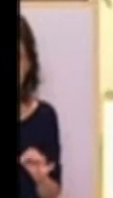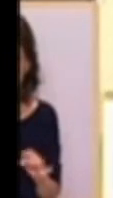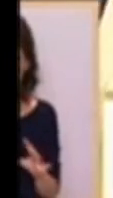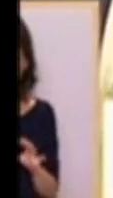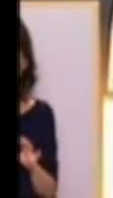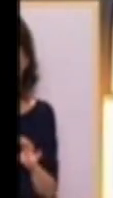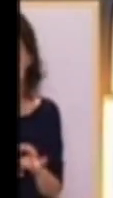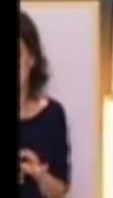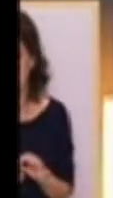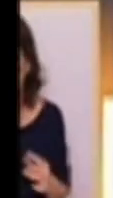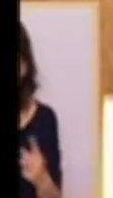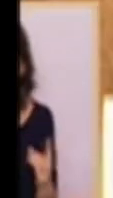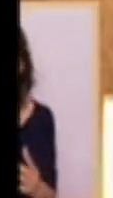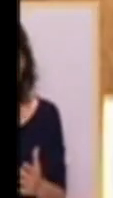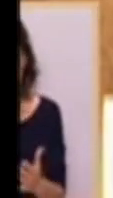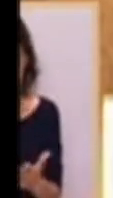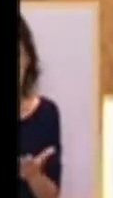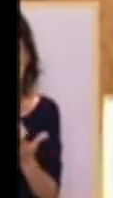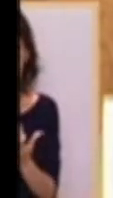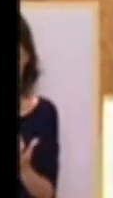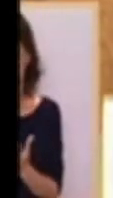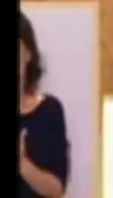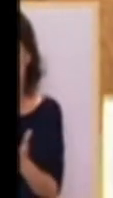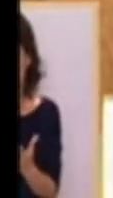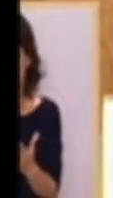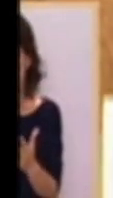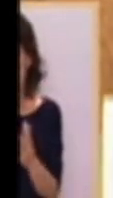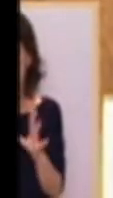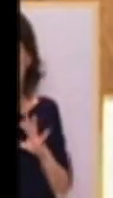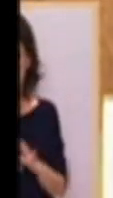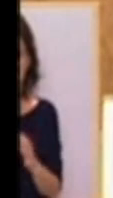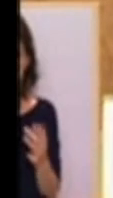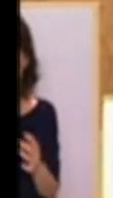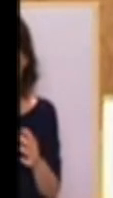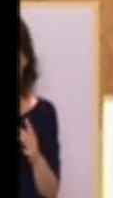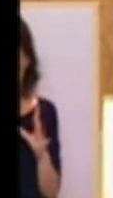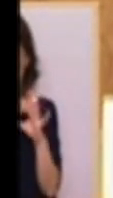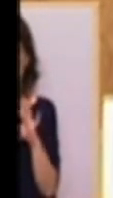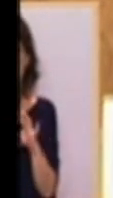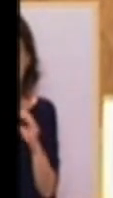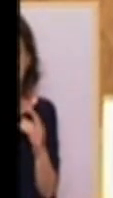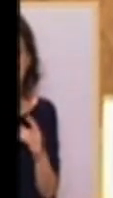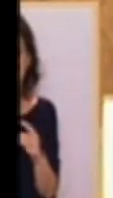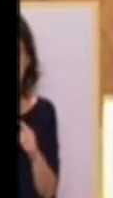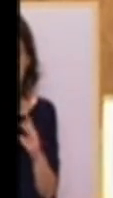os espetáculos que mais me marcaram na vida. Enquanto cantora e enquanto atriz, quando fizeste...